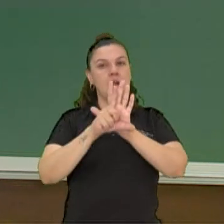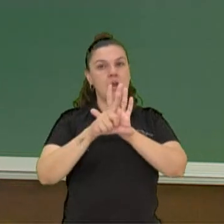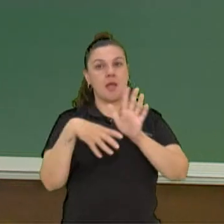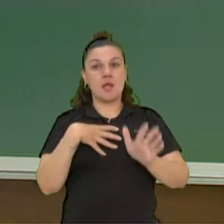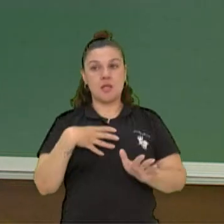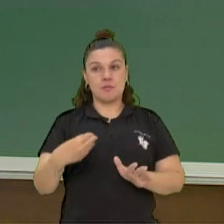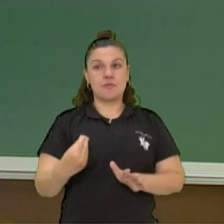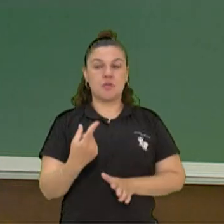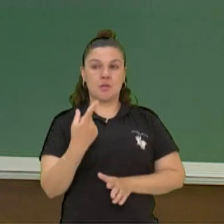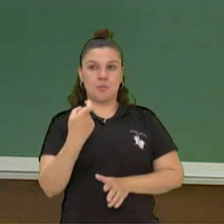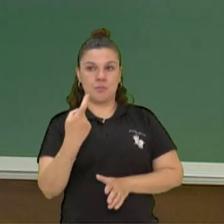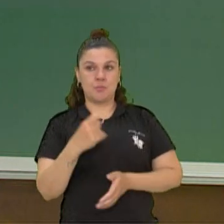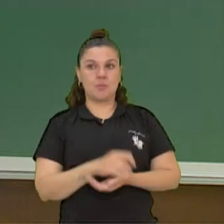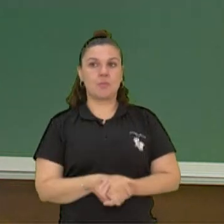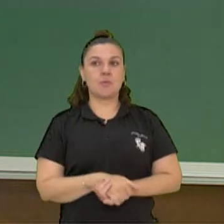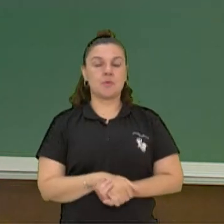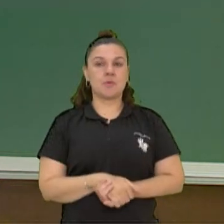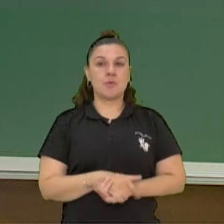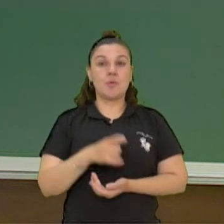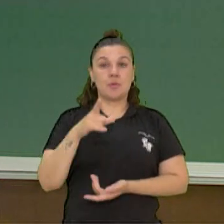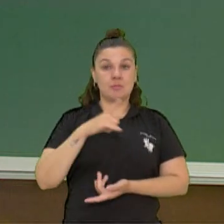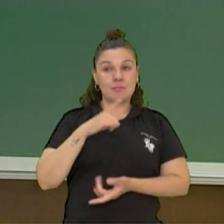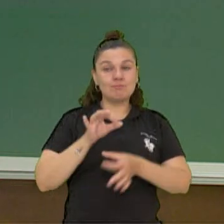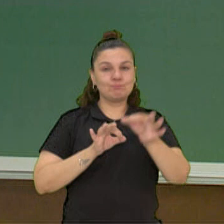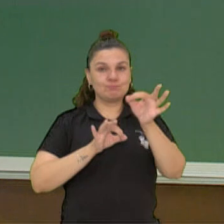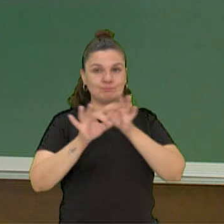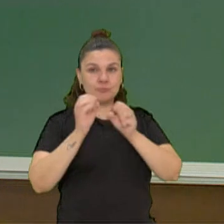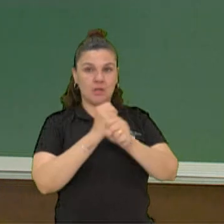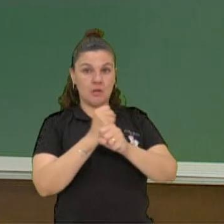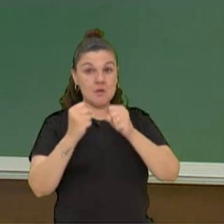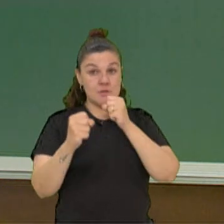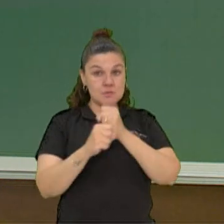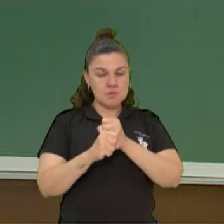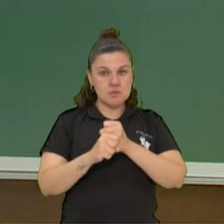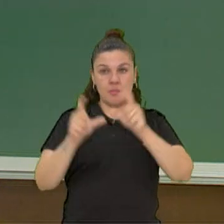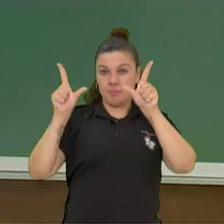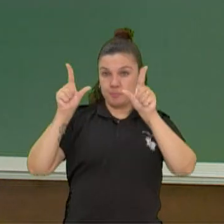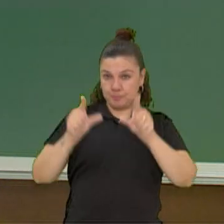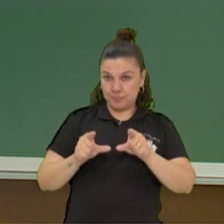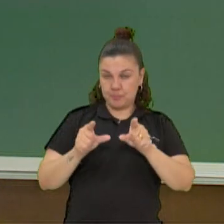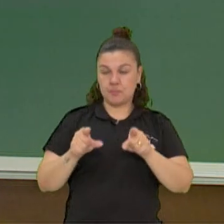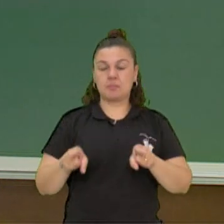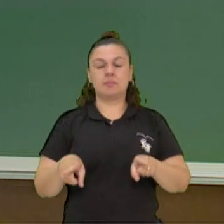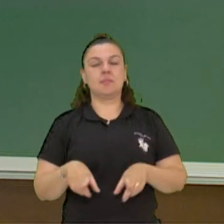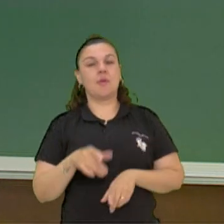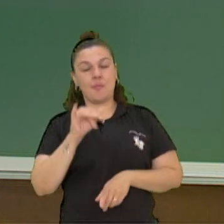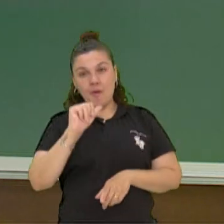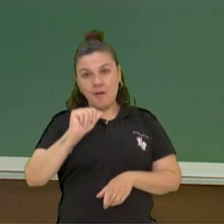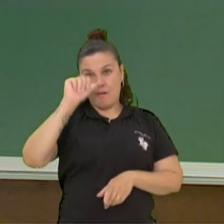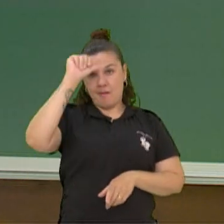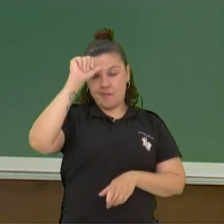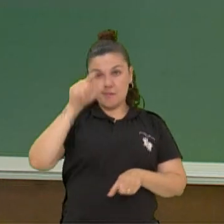algumas políticas, né, sociais para frear esse crescimento demográfico. A Índia também está precisando